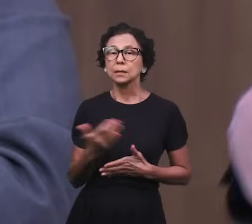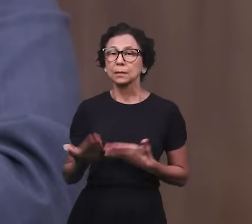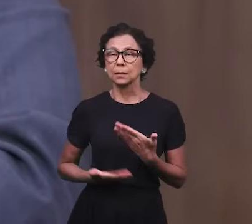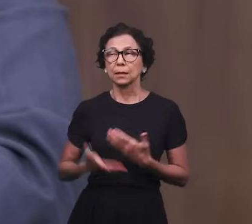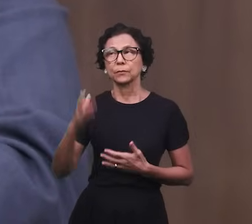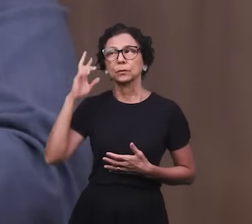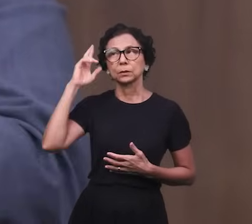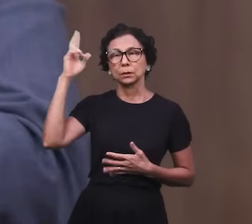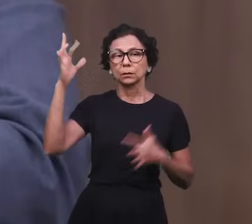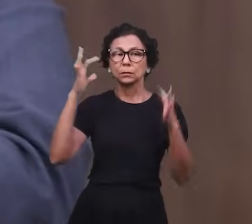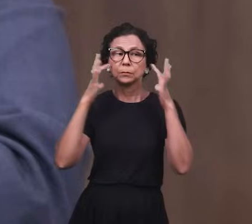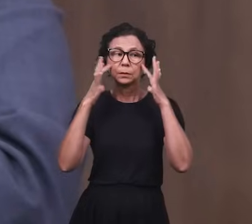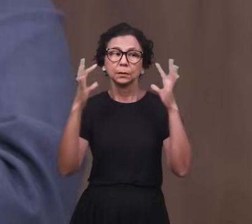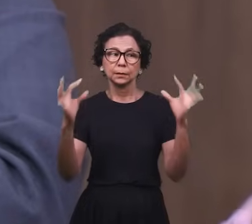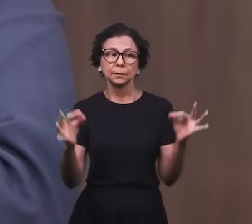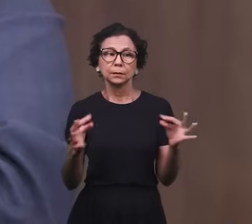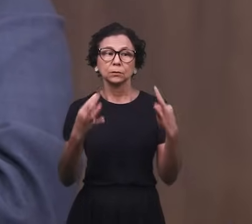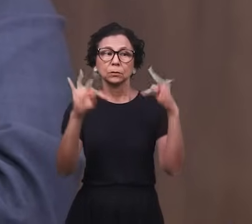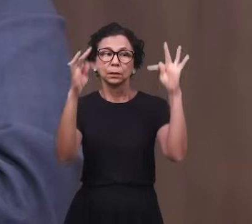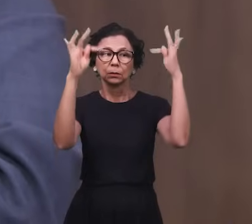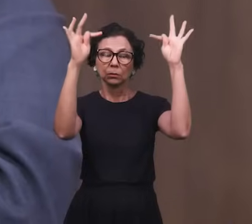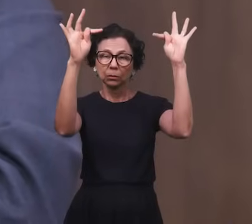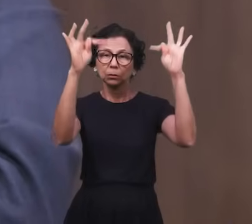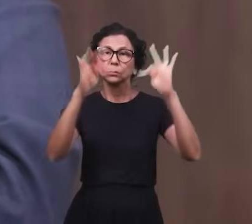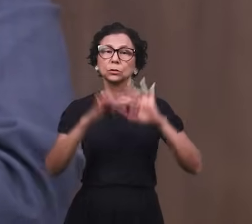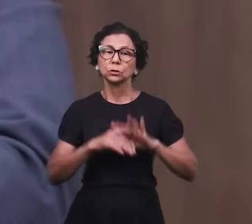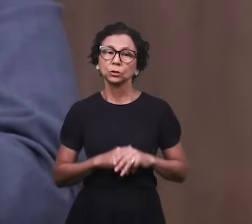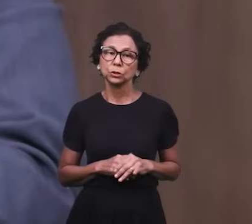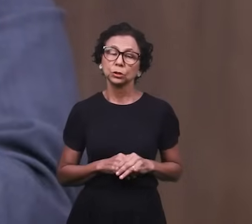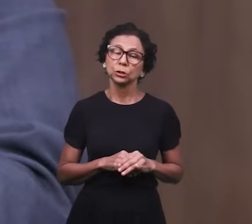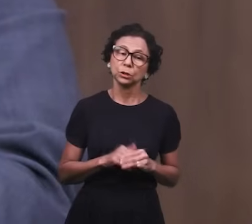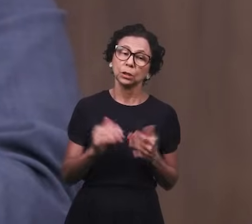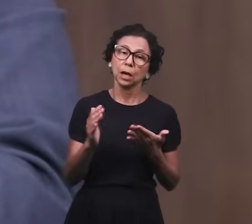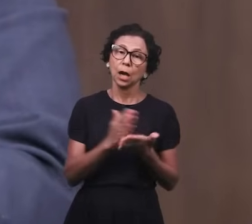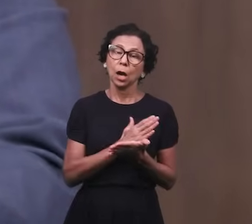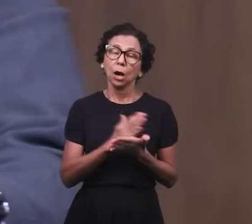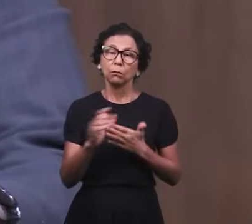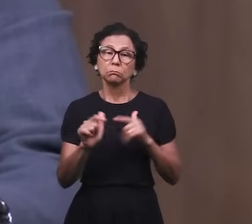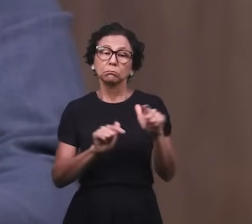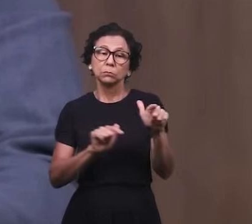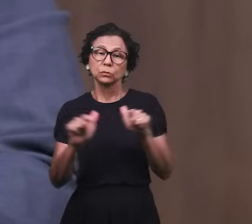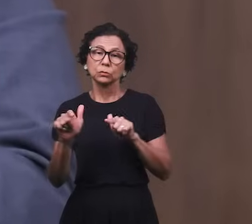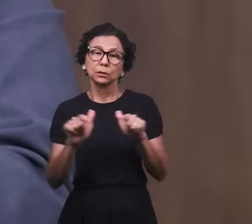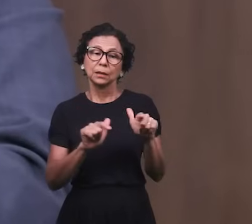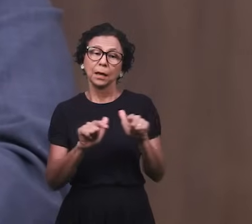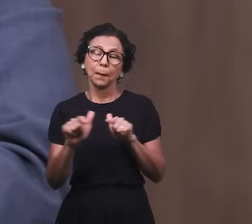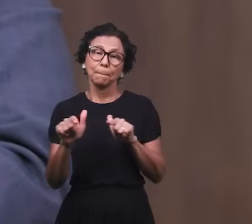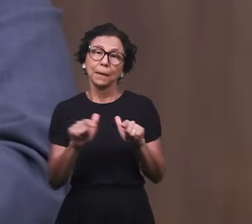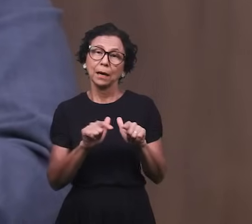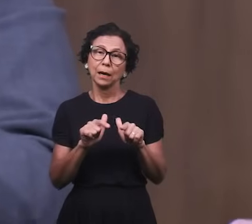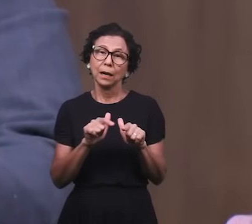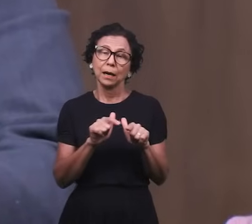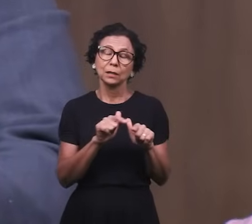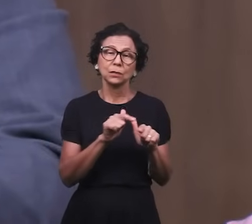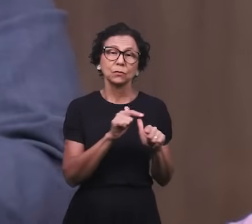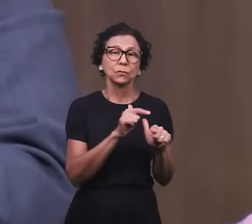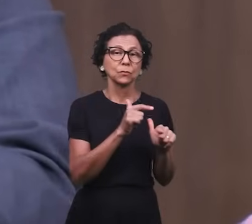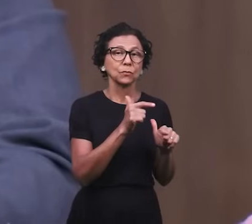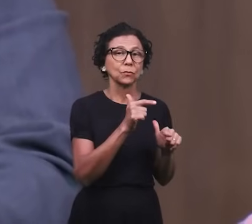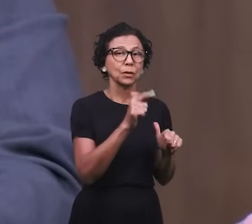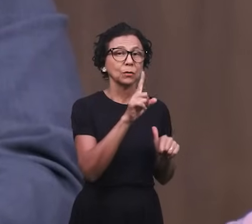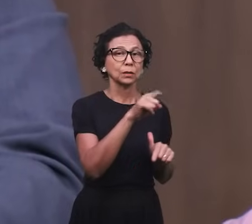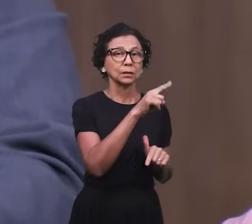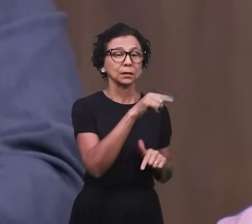atento, porque à medida que vai surgindo novas tecnologias, alguns trabalhos ficam obsoletos e o emprego naquele trabalho